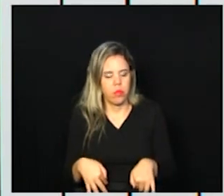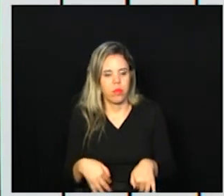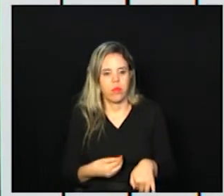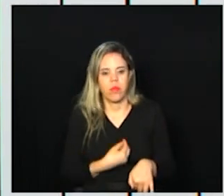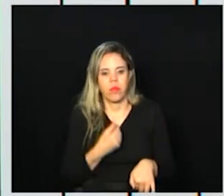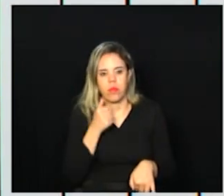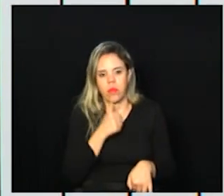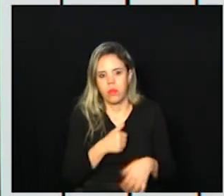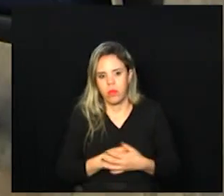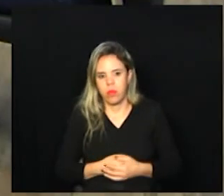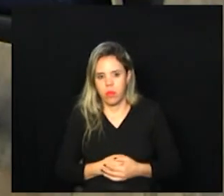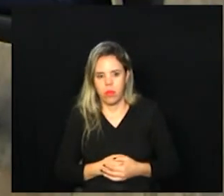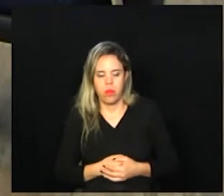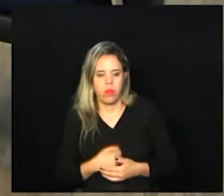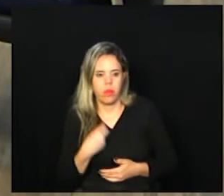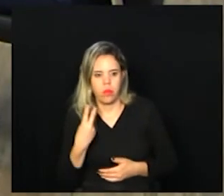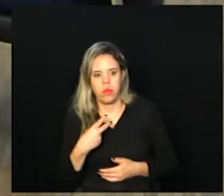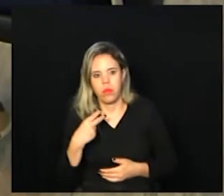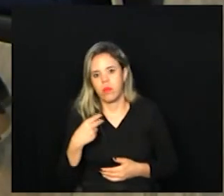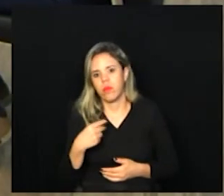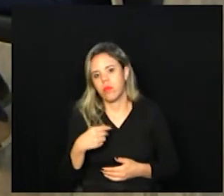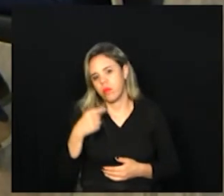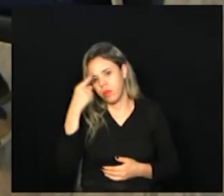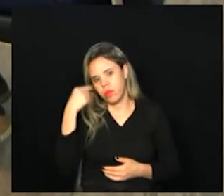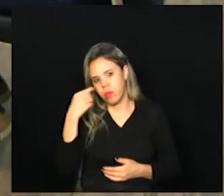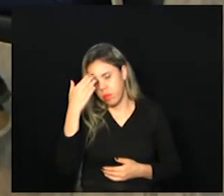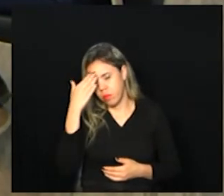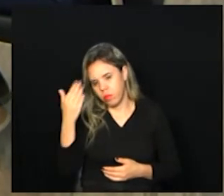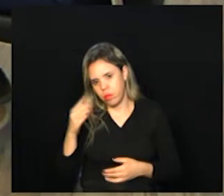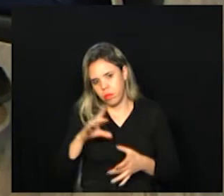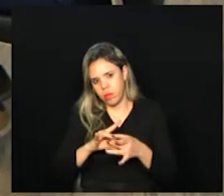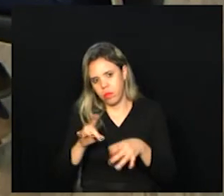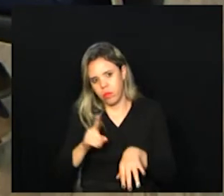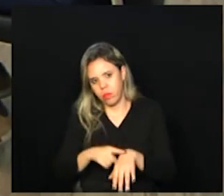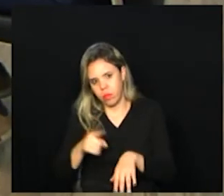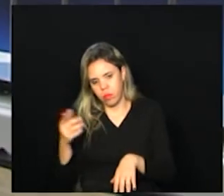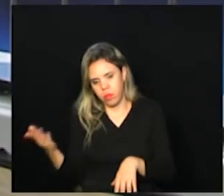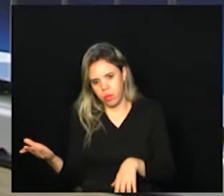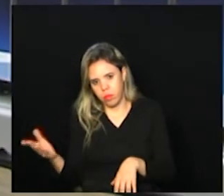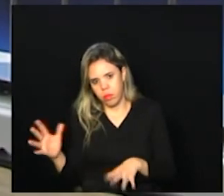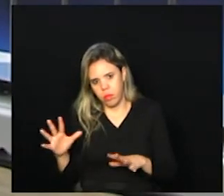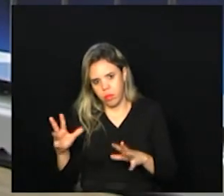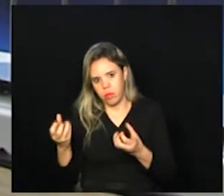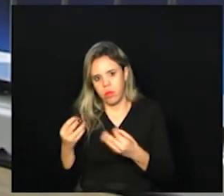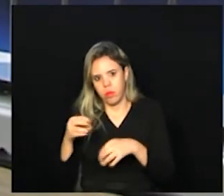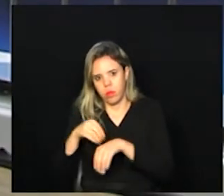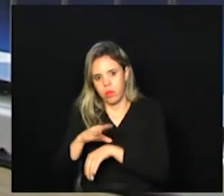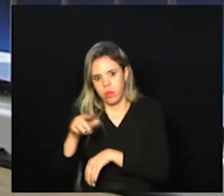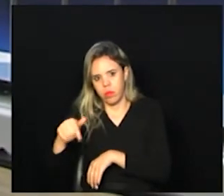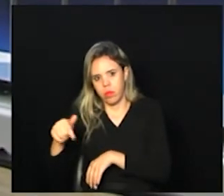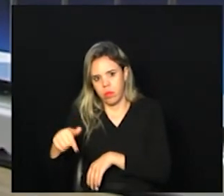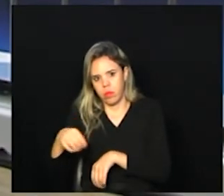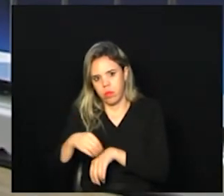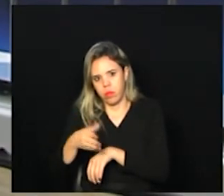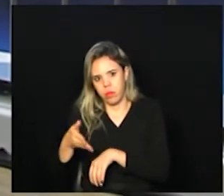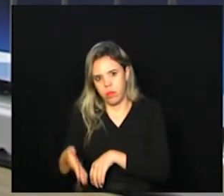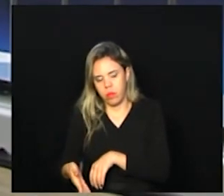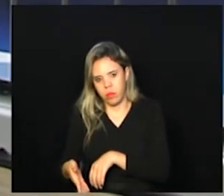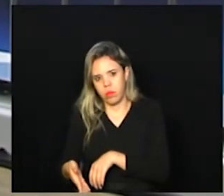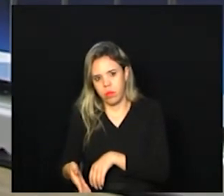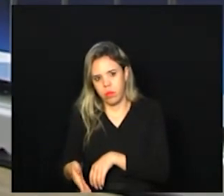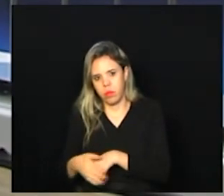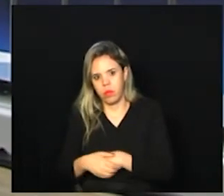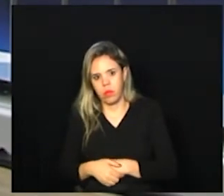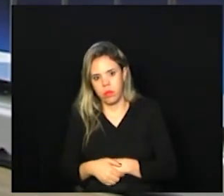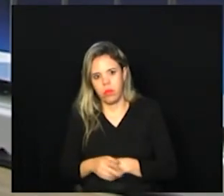mulher. Vereadora Paola Miguel, muito obrigado pela disponibilidade do seu tempo, todas as informações que você passou aqui para a